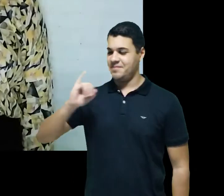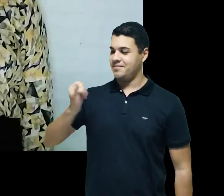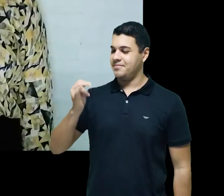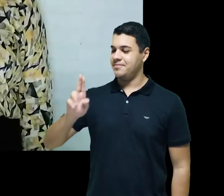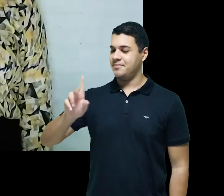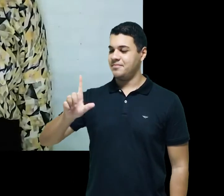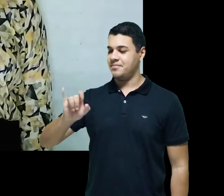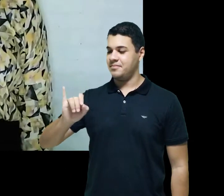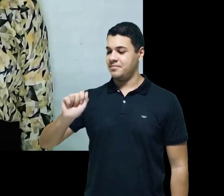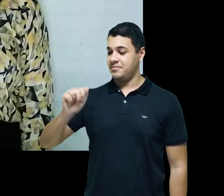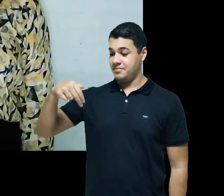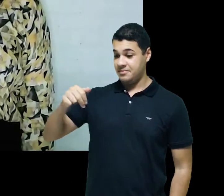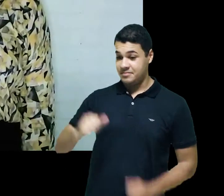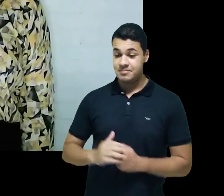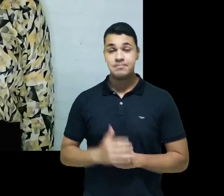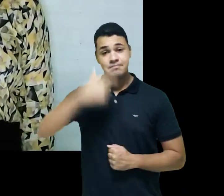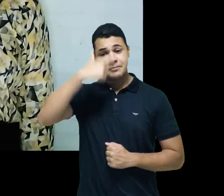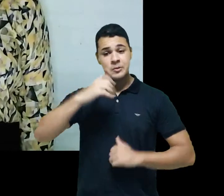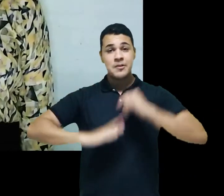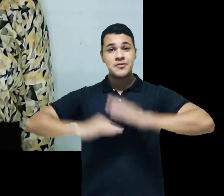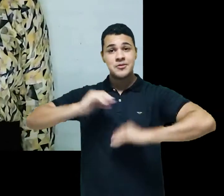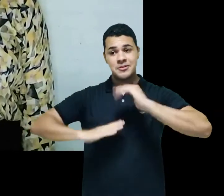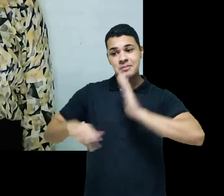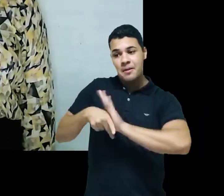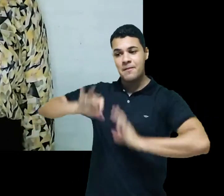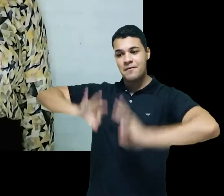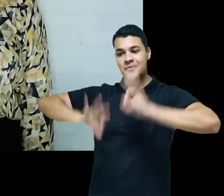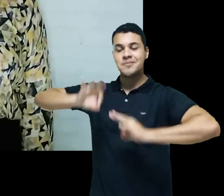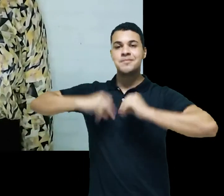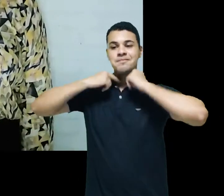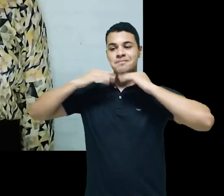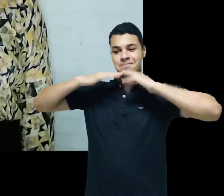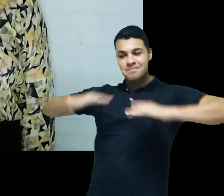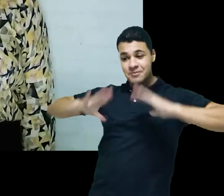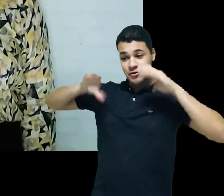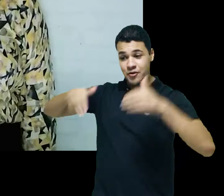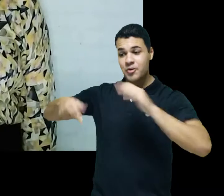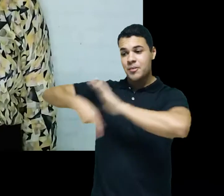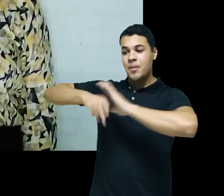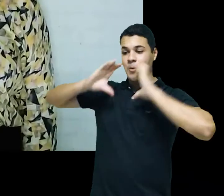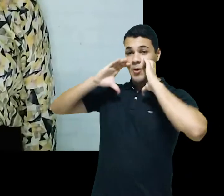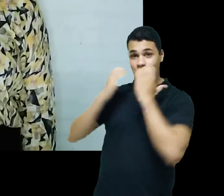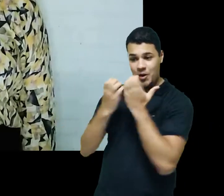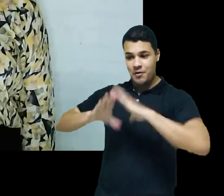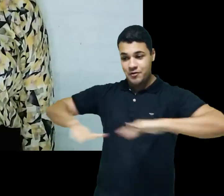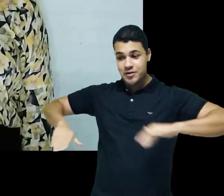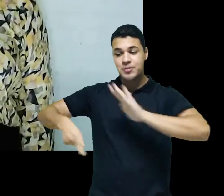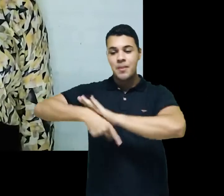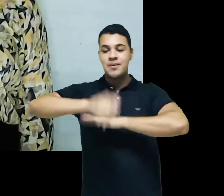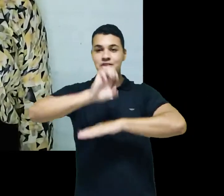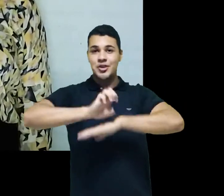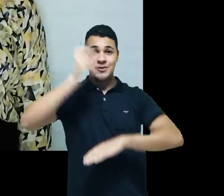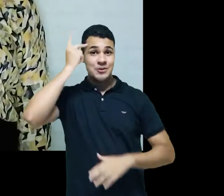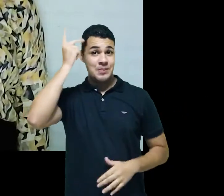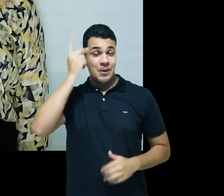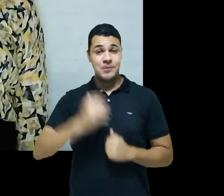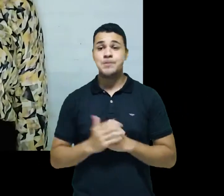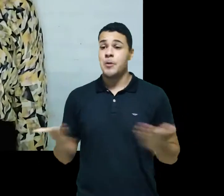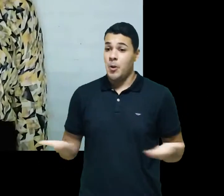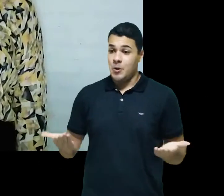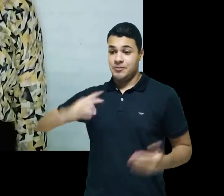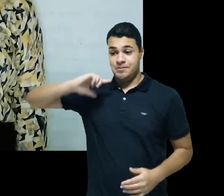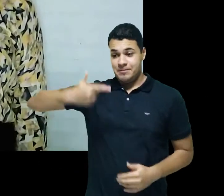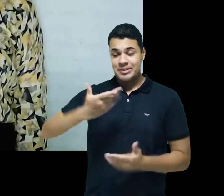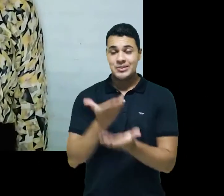Olá, eu sou Juliana Meleiro, regente e preparadora vocal de coros infantis do estado de São Paulo. Hoje